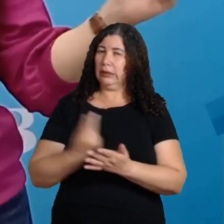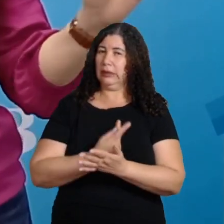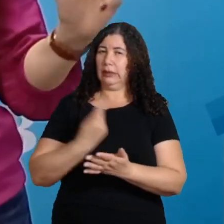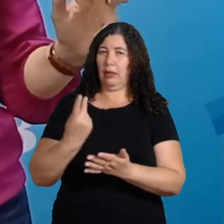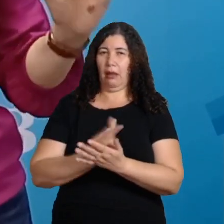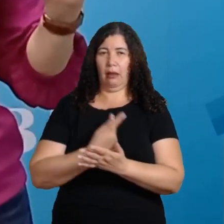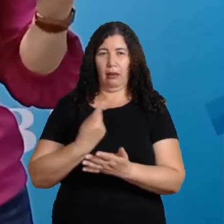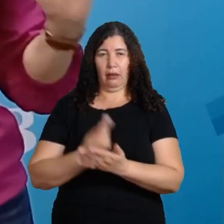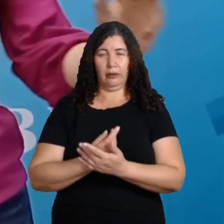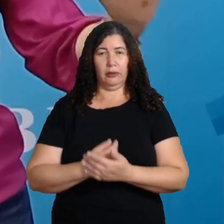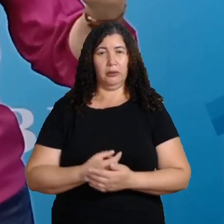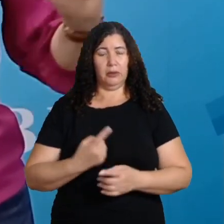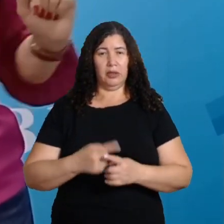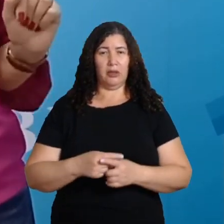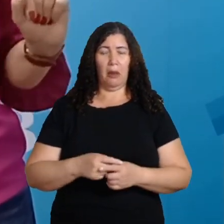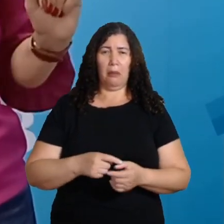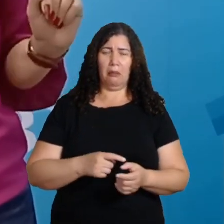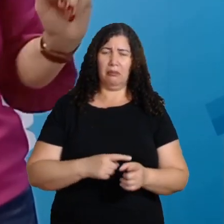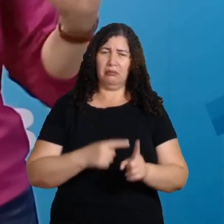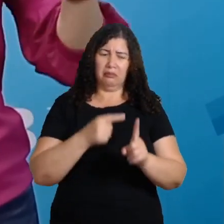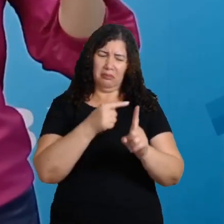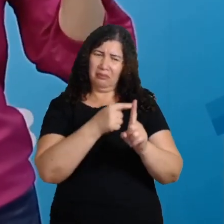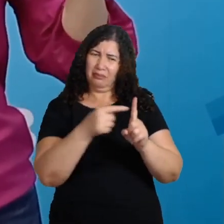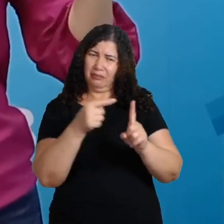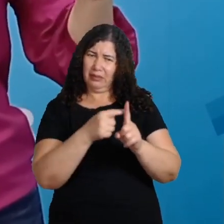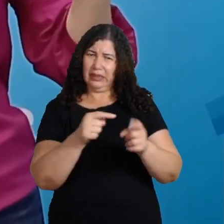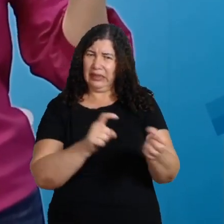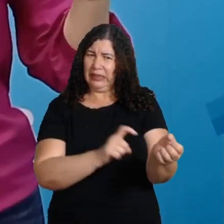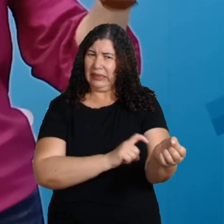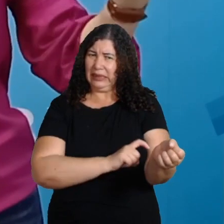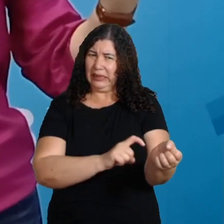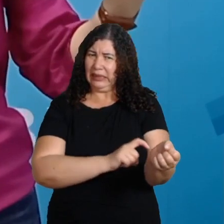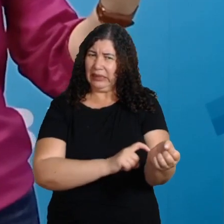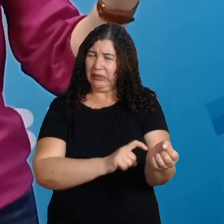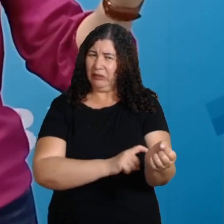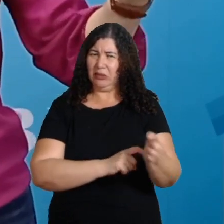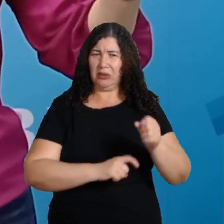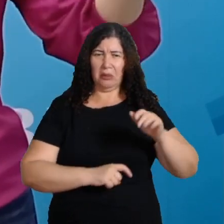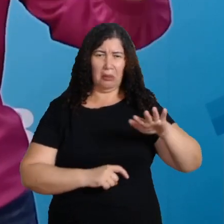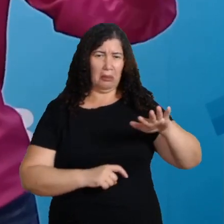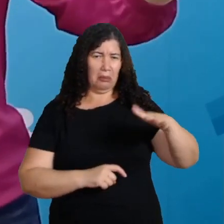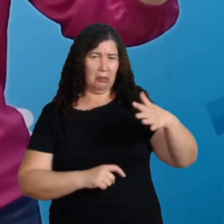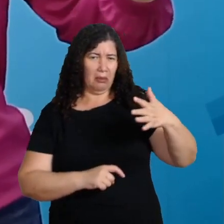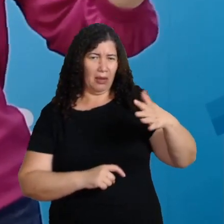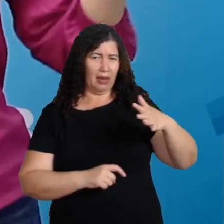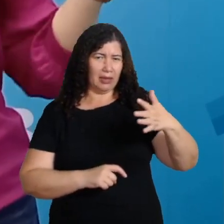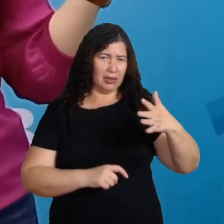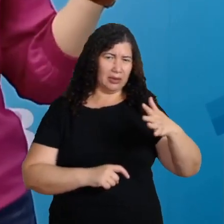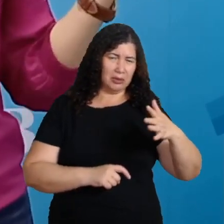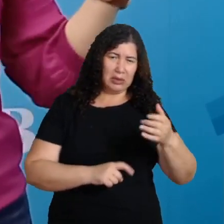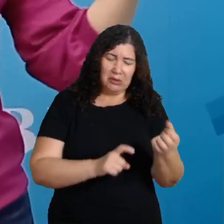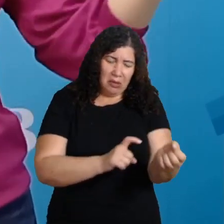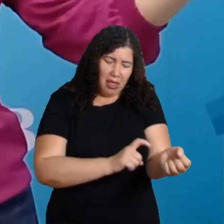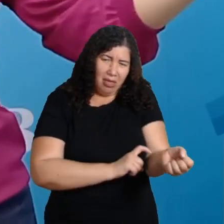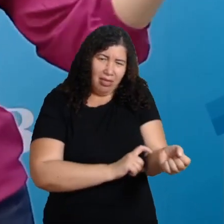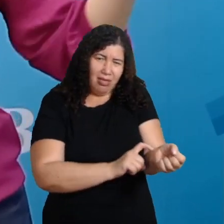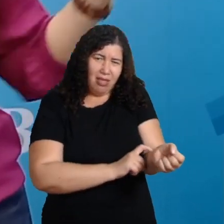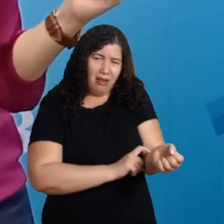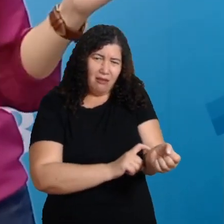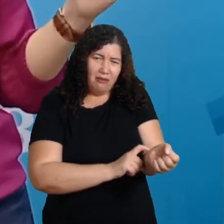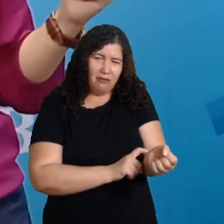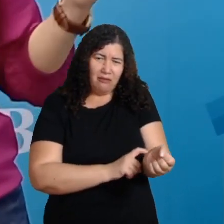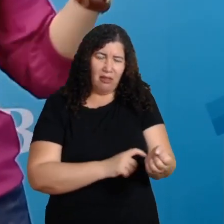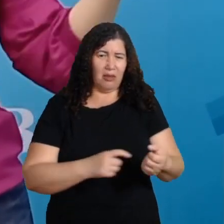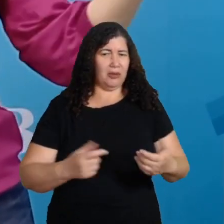incorreto, porque ninguém fica nervoso pela metade. Nós não podemos medir a quantidade de nervosismo, a quantidade